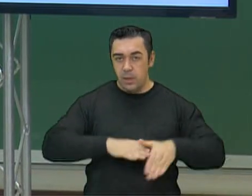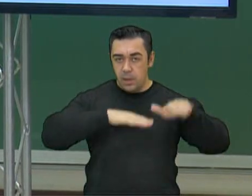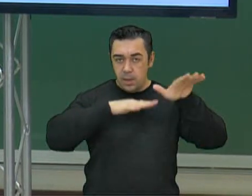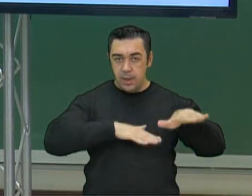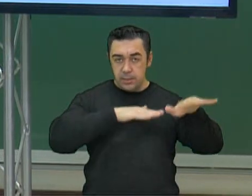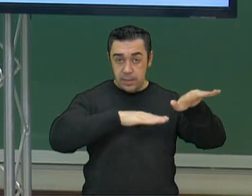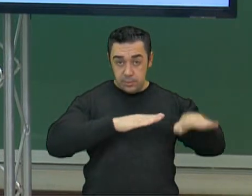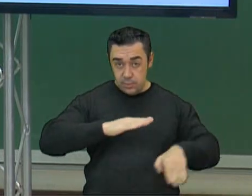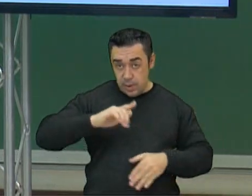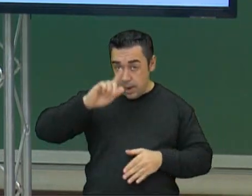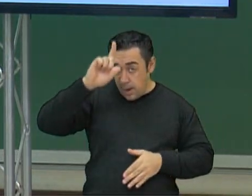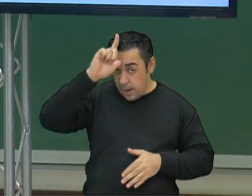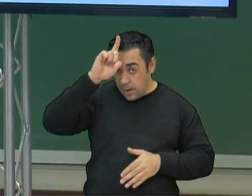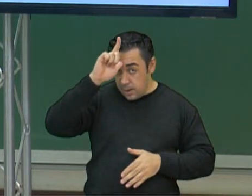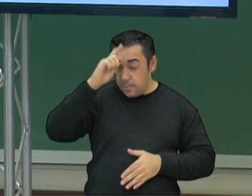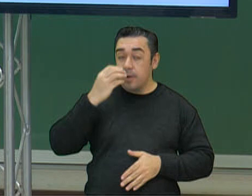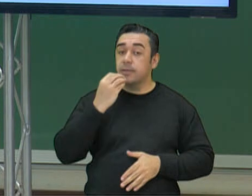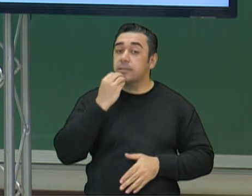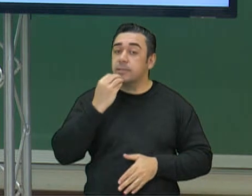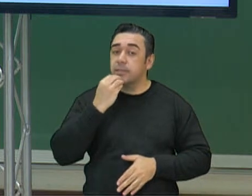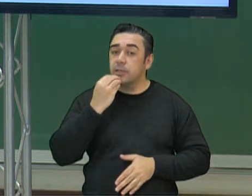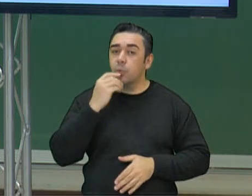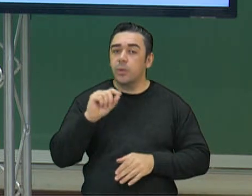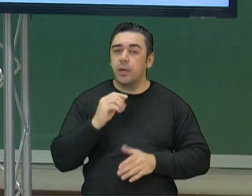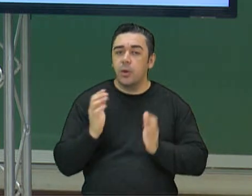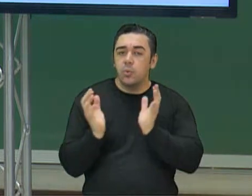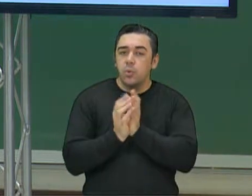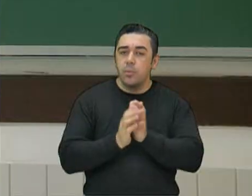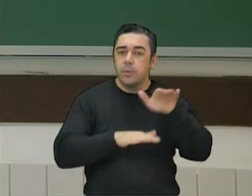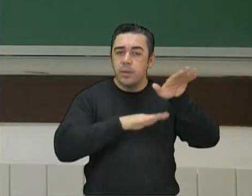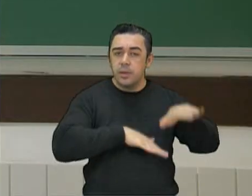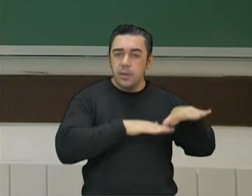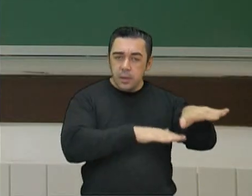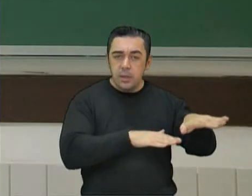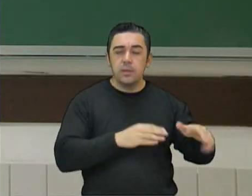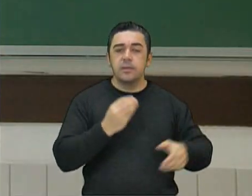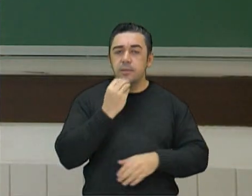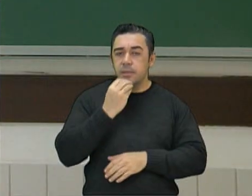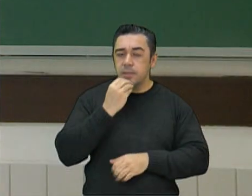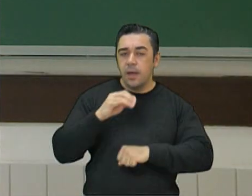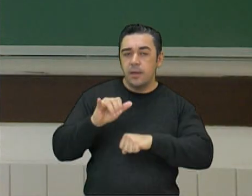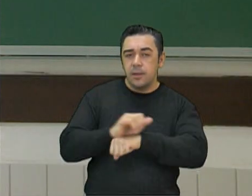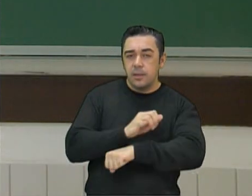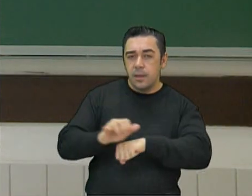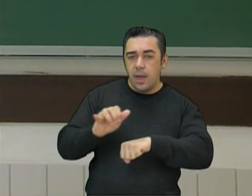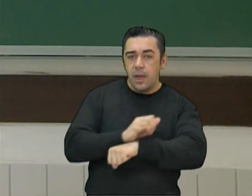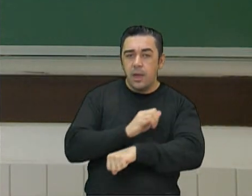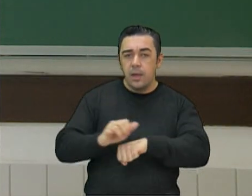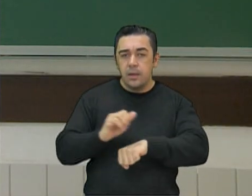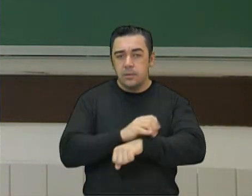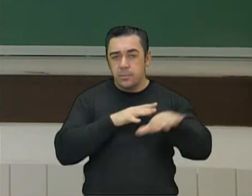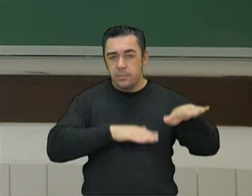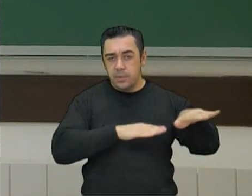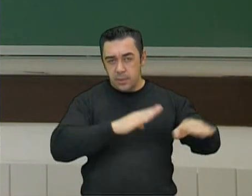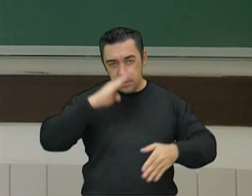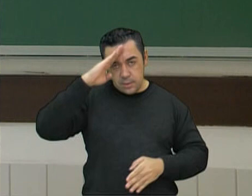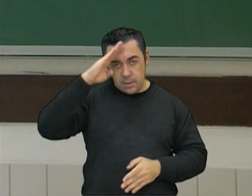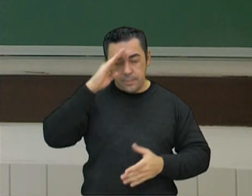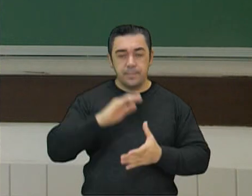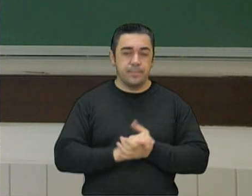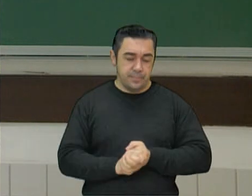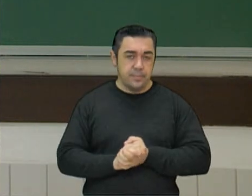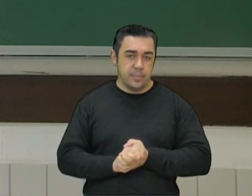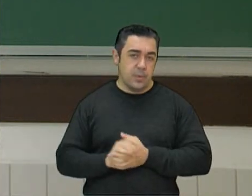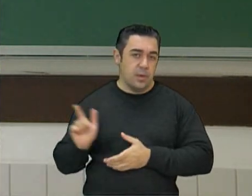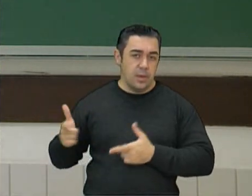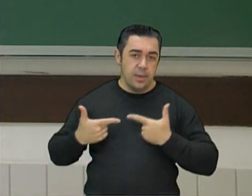a guerra para testar as suas tropas e para testar técnicas militares. Então, a Guerra Civil Espanhola